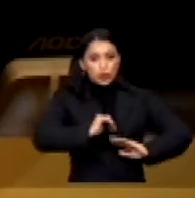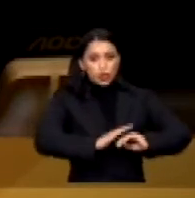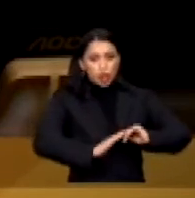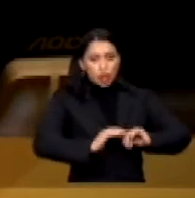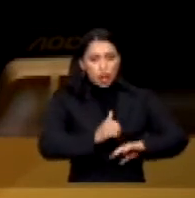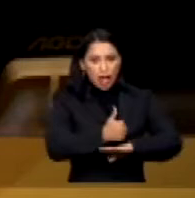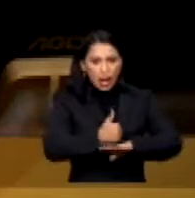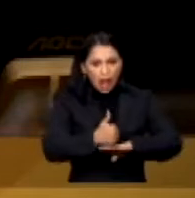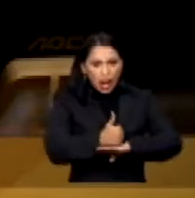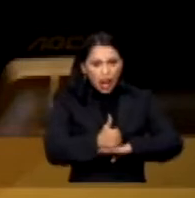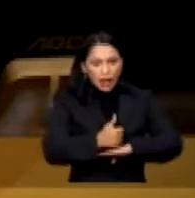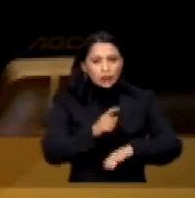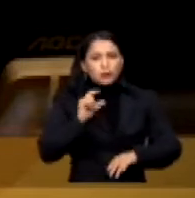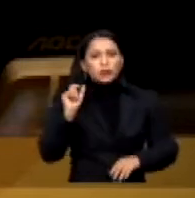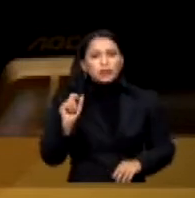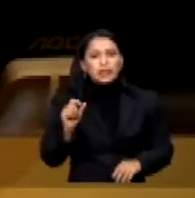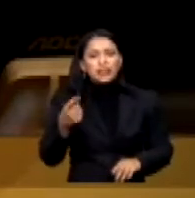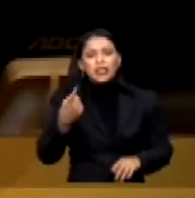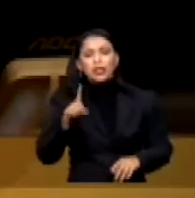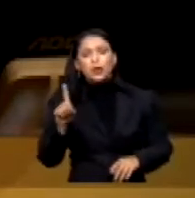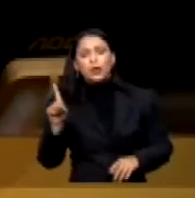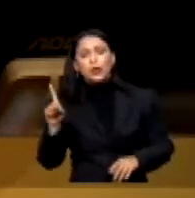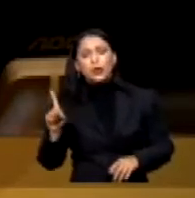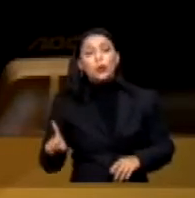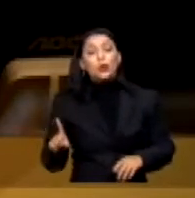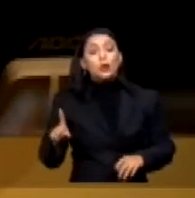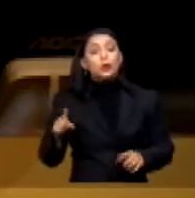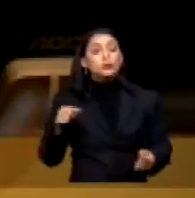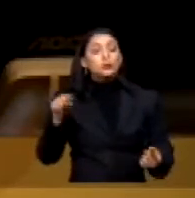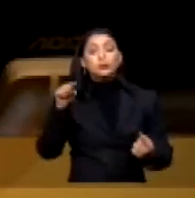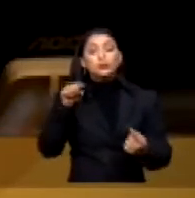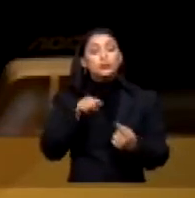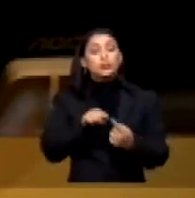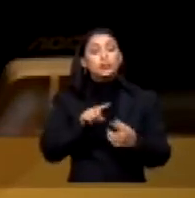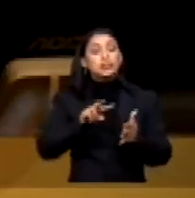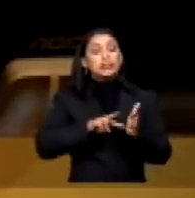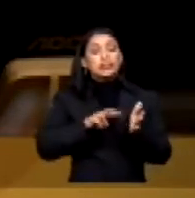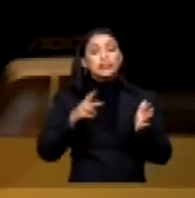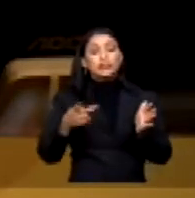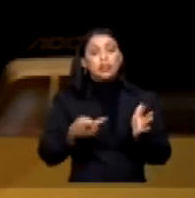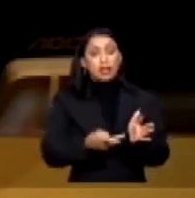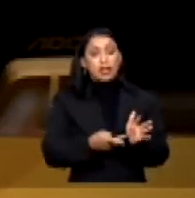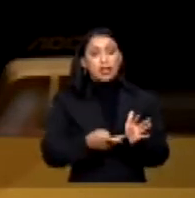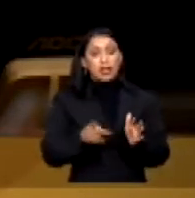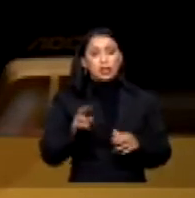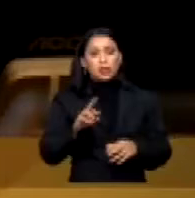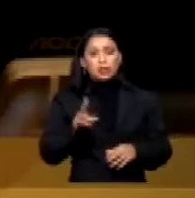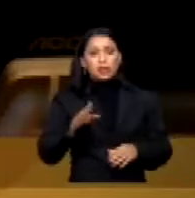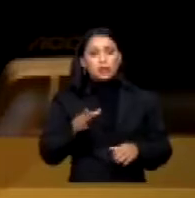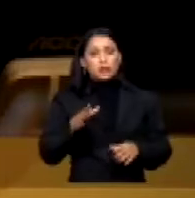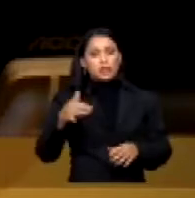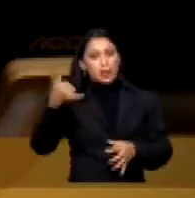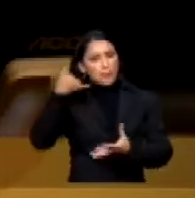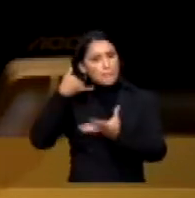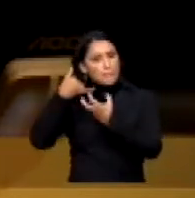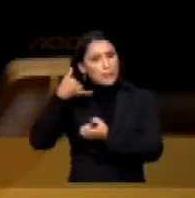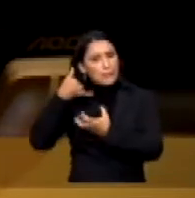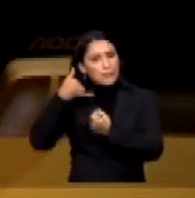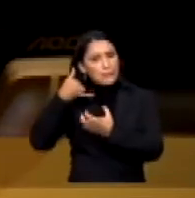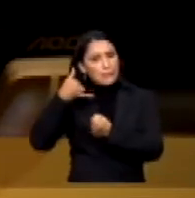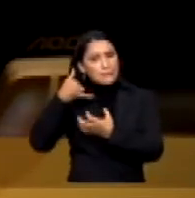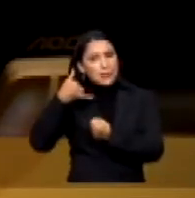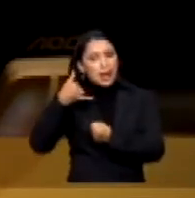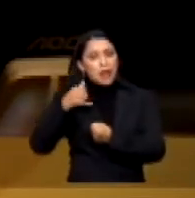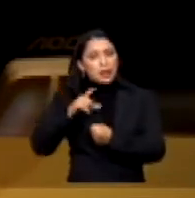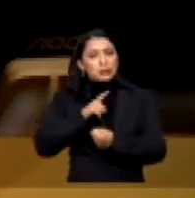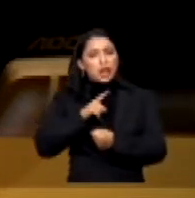profissionais do Estado infirmado. Isso tem outro sentido, isso tem outra significação. Não se vai e não se entra nesse campo